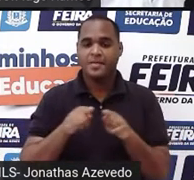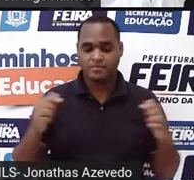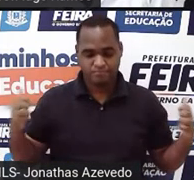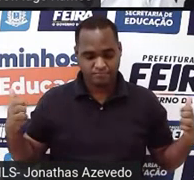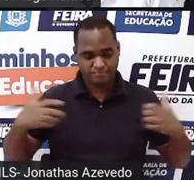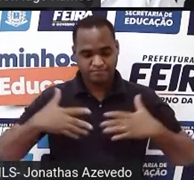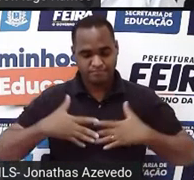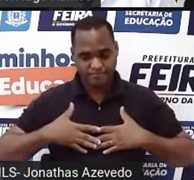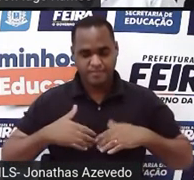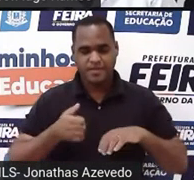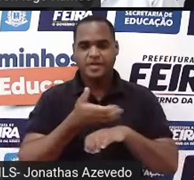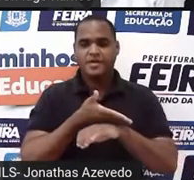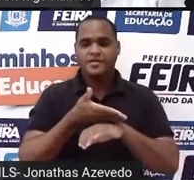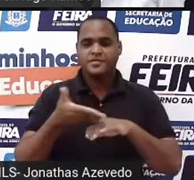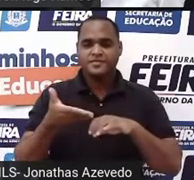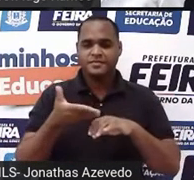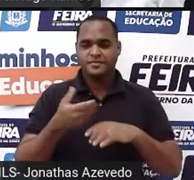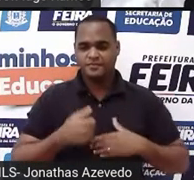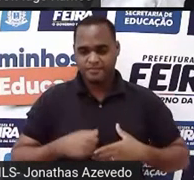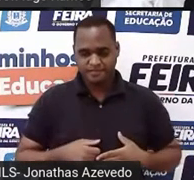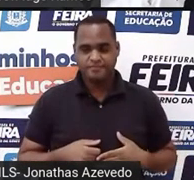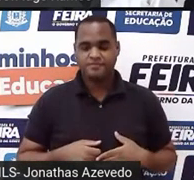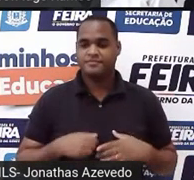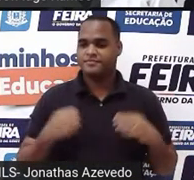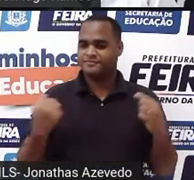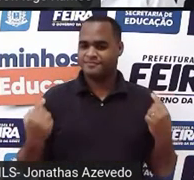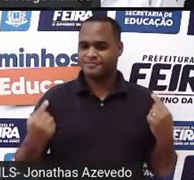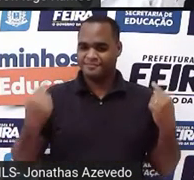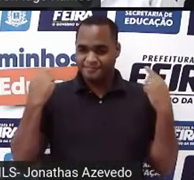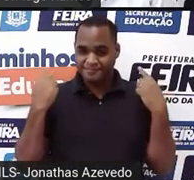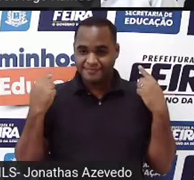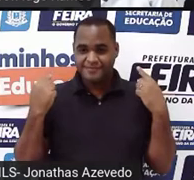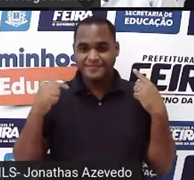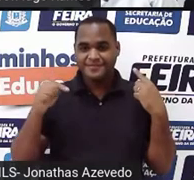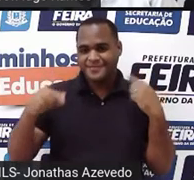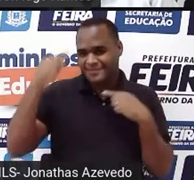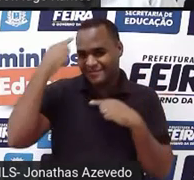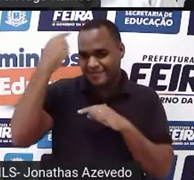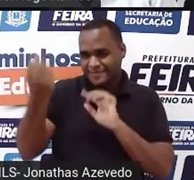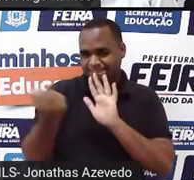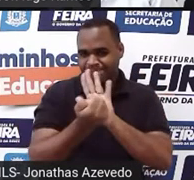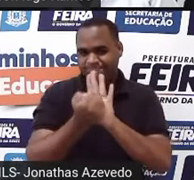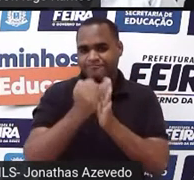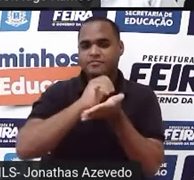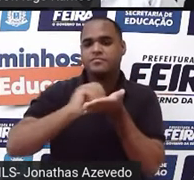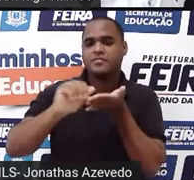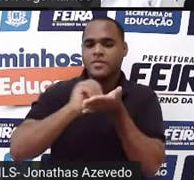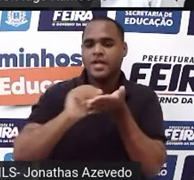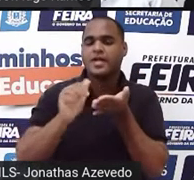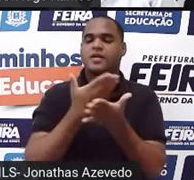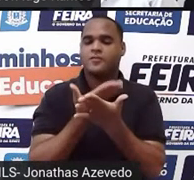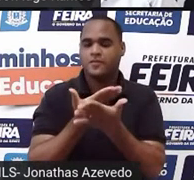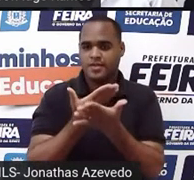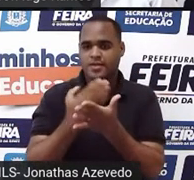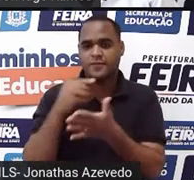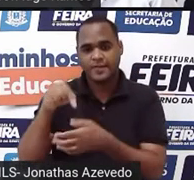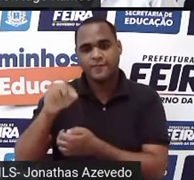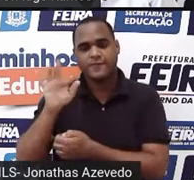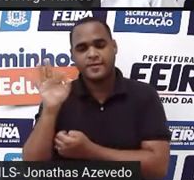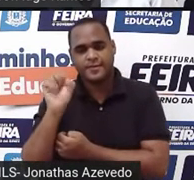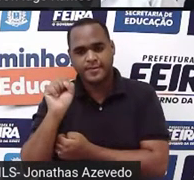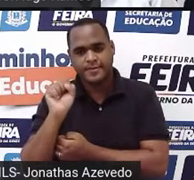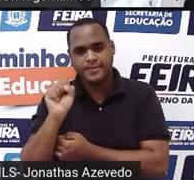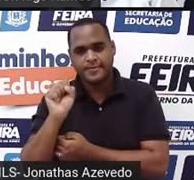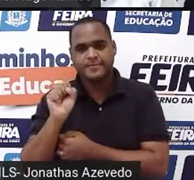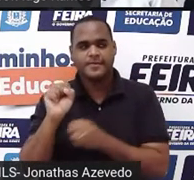tenho um jaleco branco. Atrás de mim, como sempre, o cartaz da Secretaria Municipal de Educação de Feira de Santana,